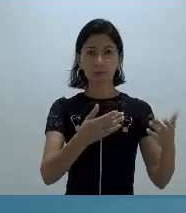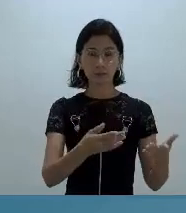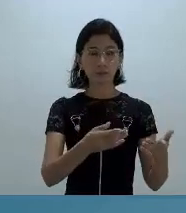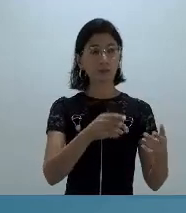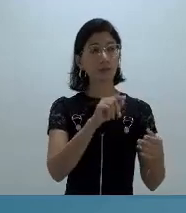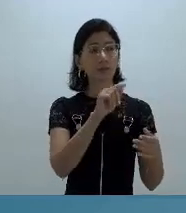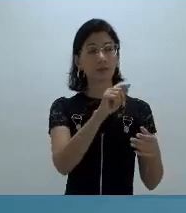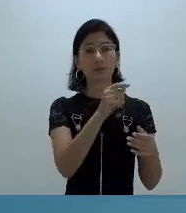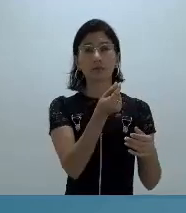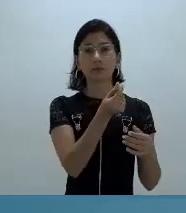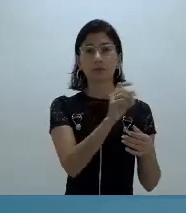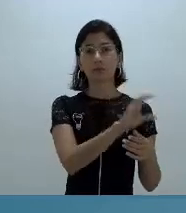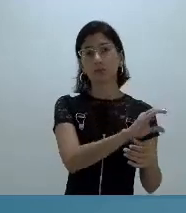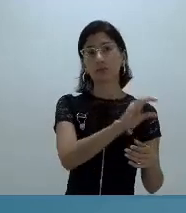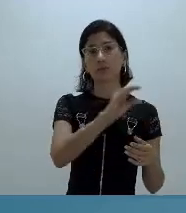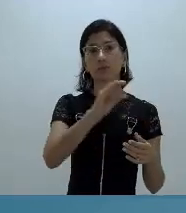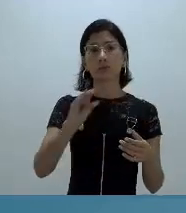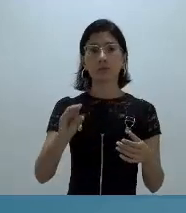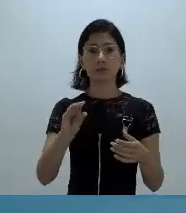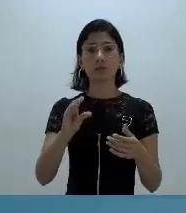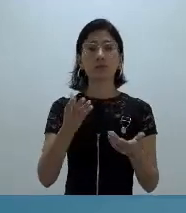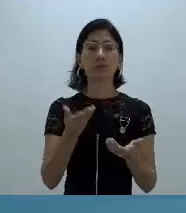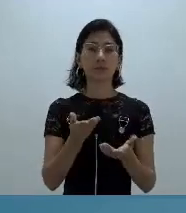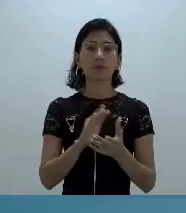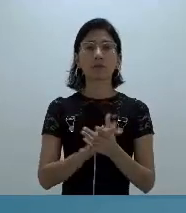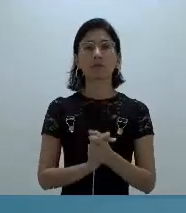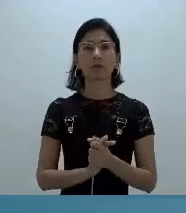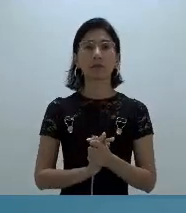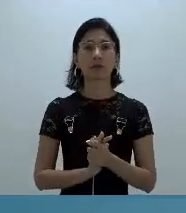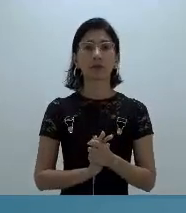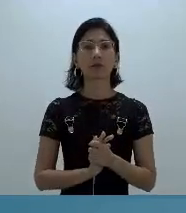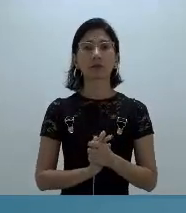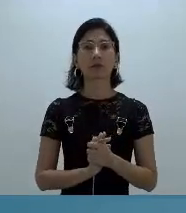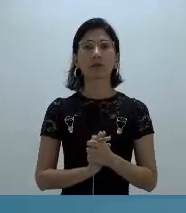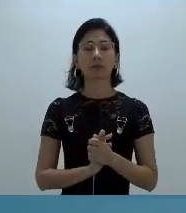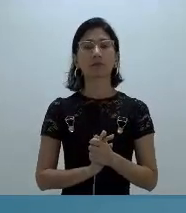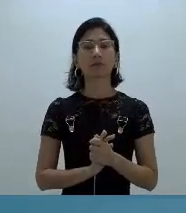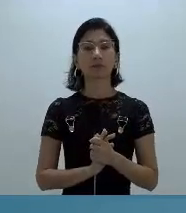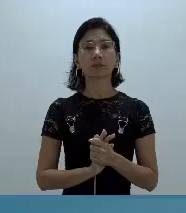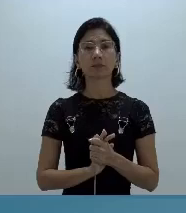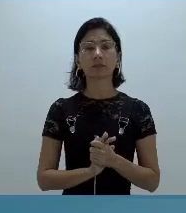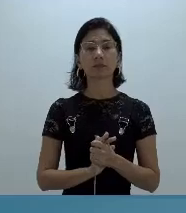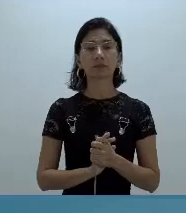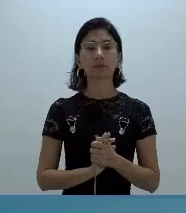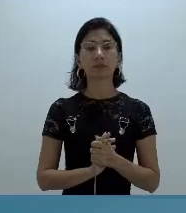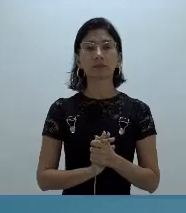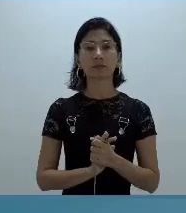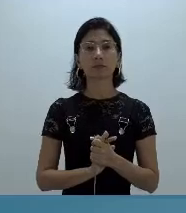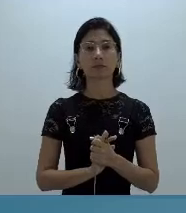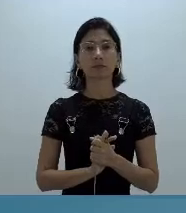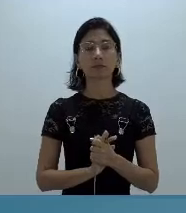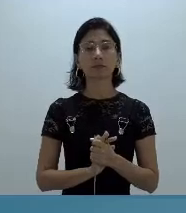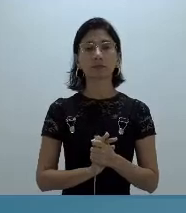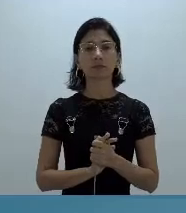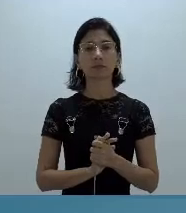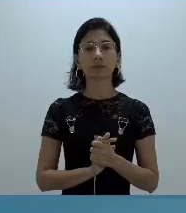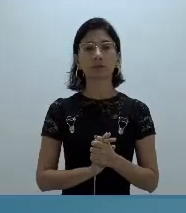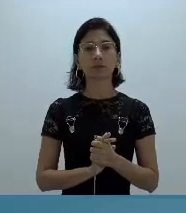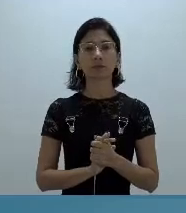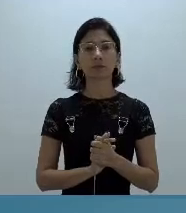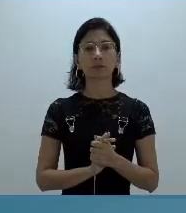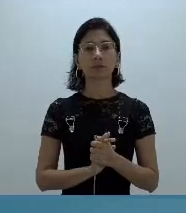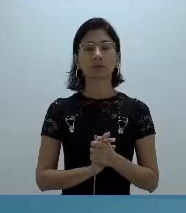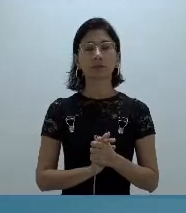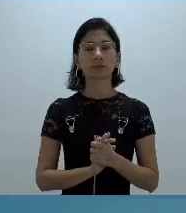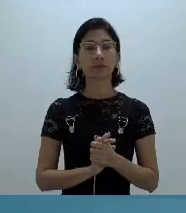contratual relativo ao descumprimento da obrigação tabulada entre as partes. A agravada manejou